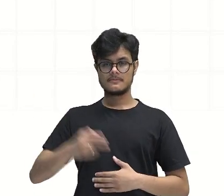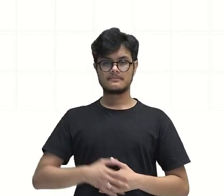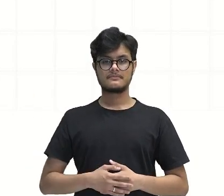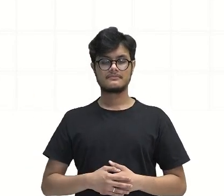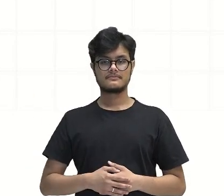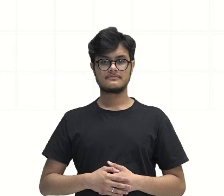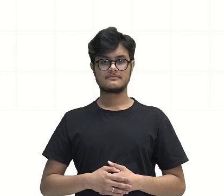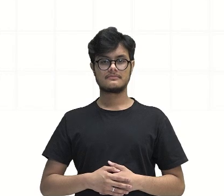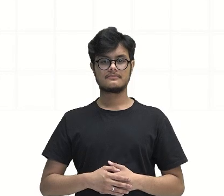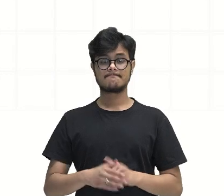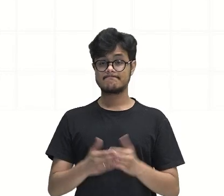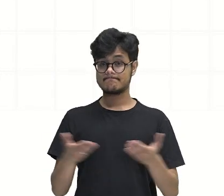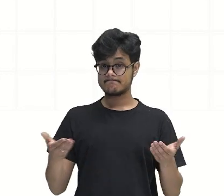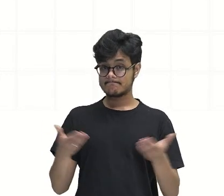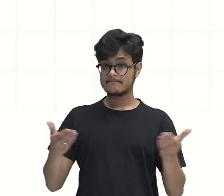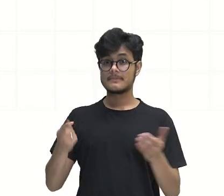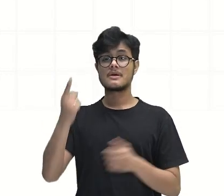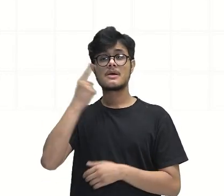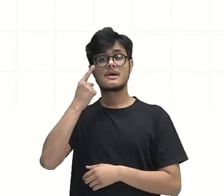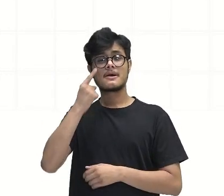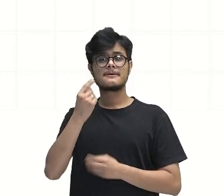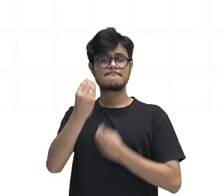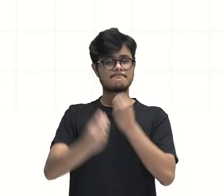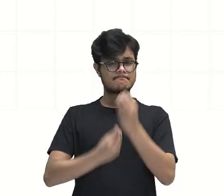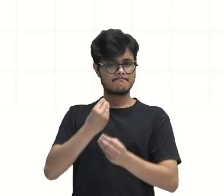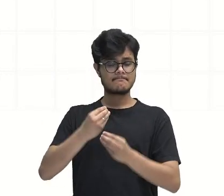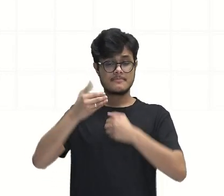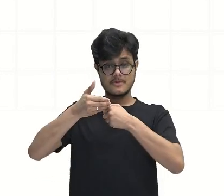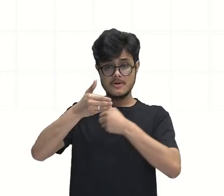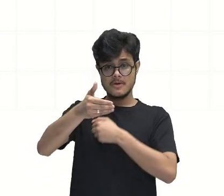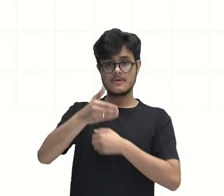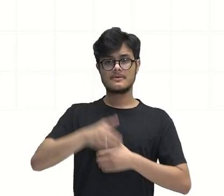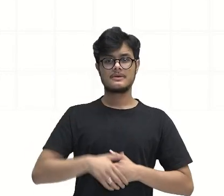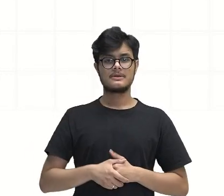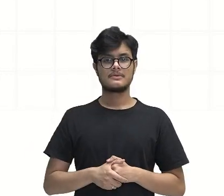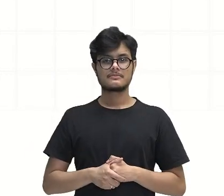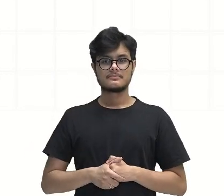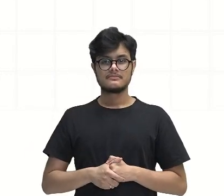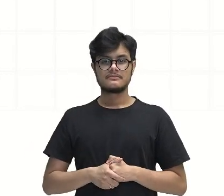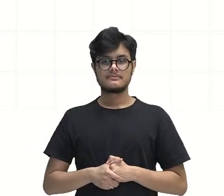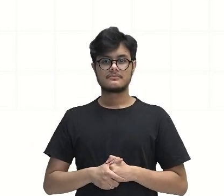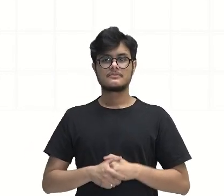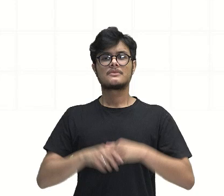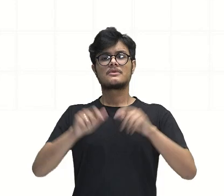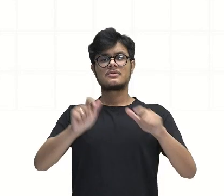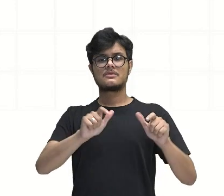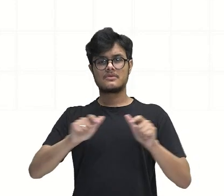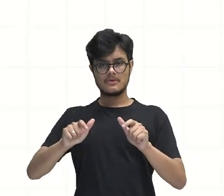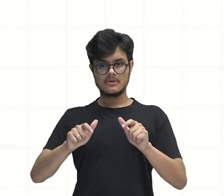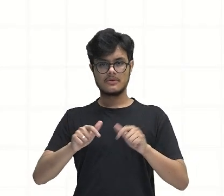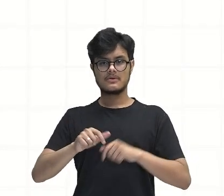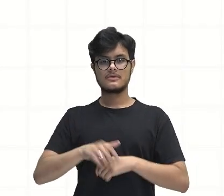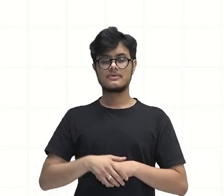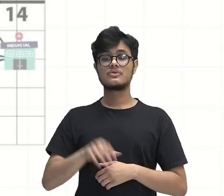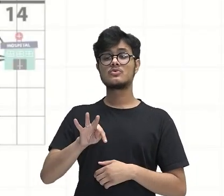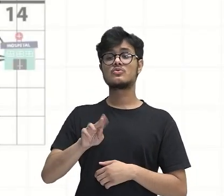Então, agora vamos voltar ao nosso problema inicial, que é lá na nossa cidade tulipiana.